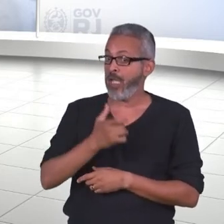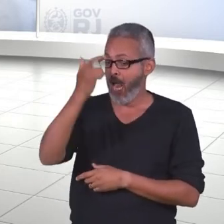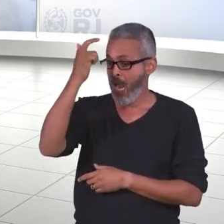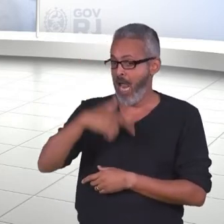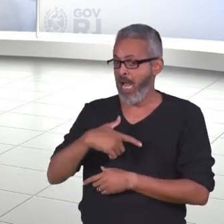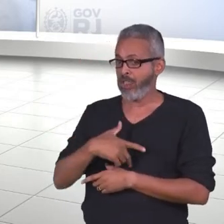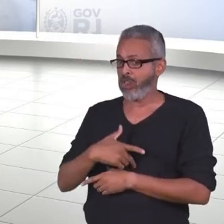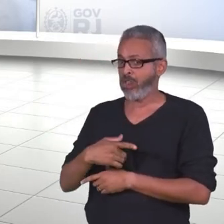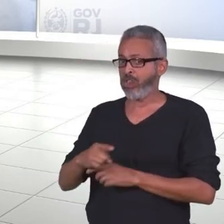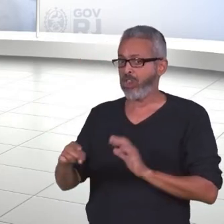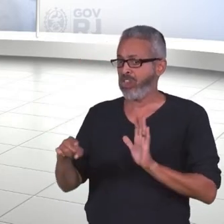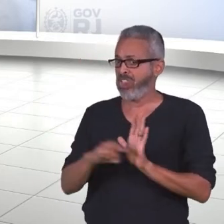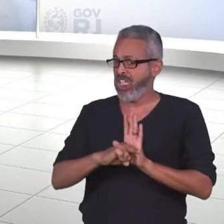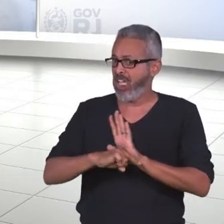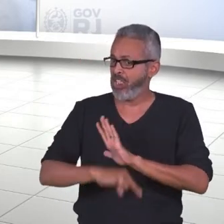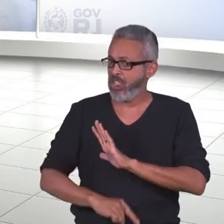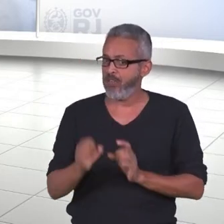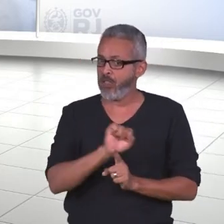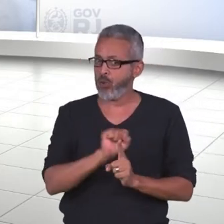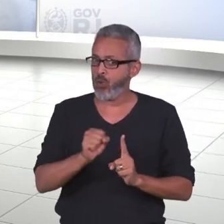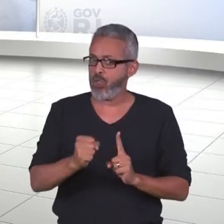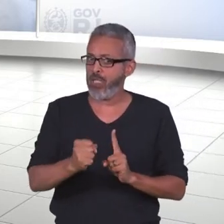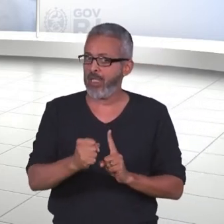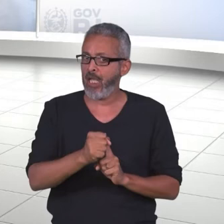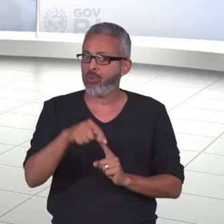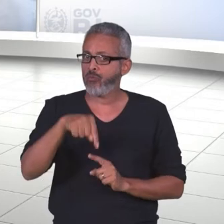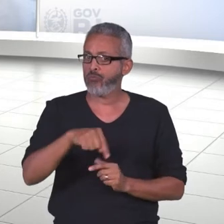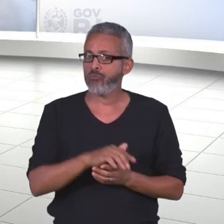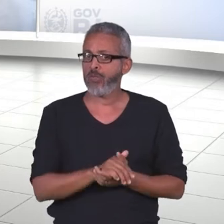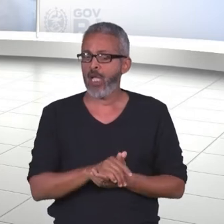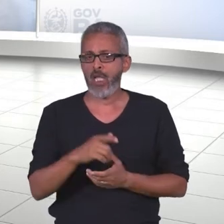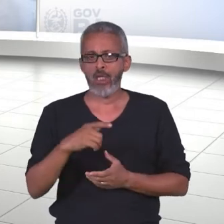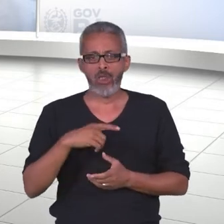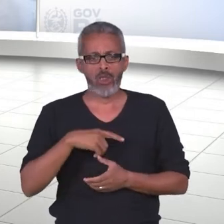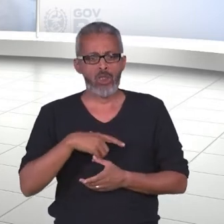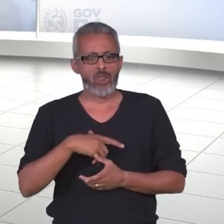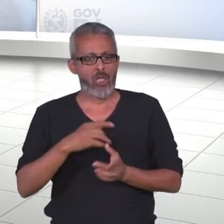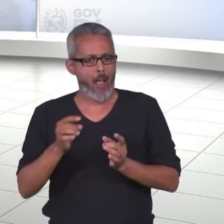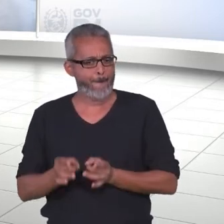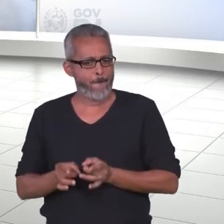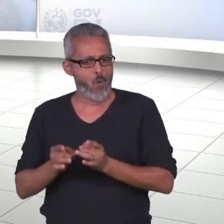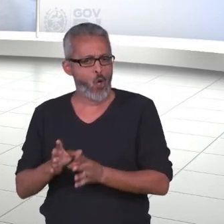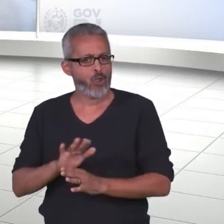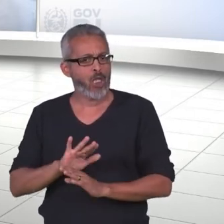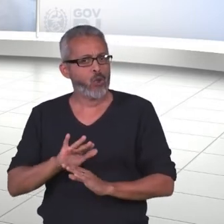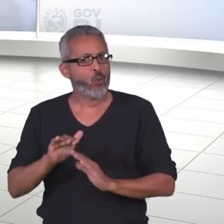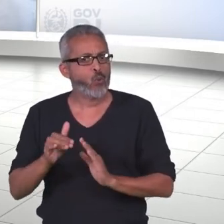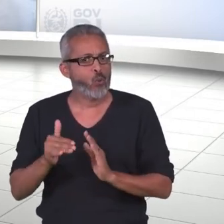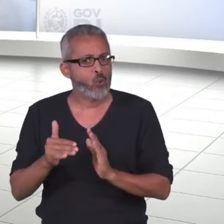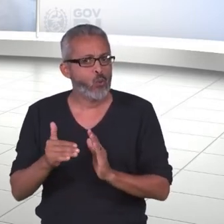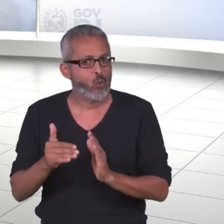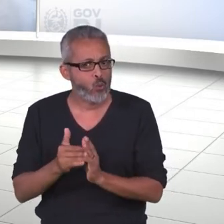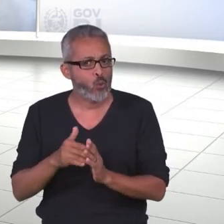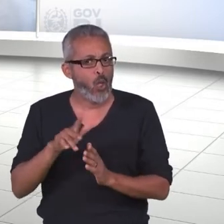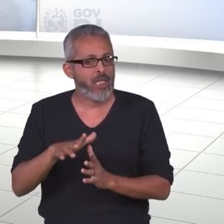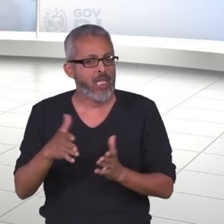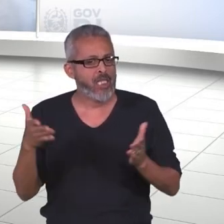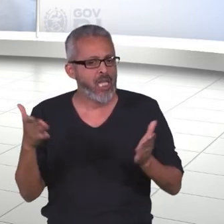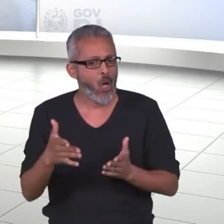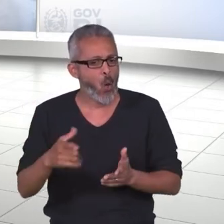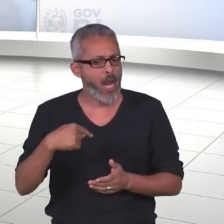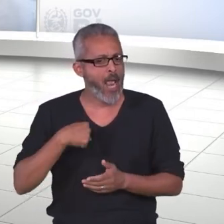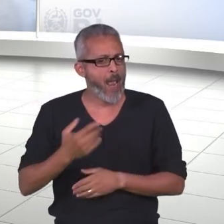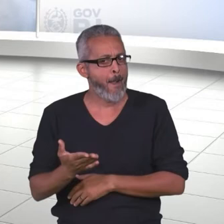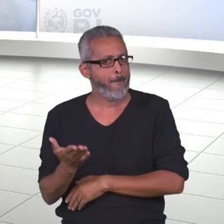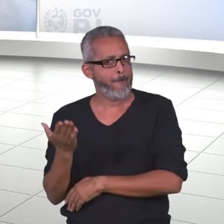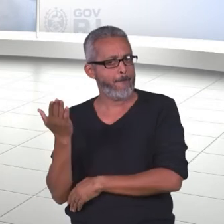solicitado para que possamos ir para as opções. Bom, agora que já vimos isso, já